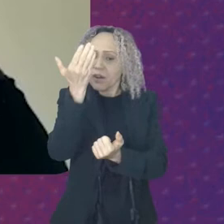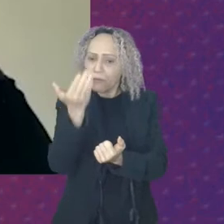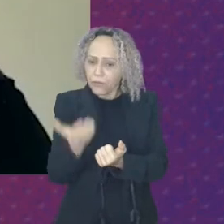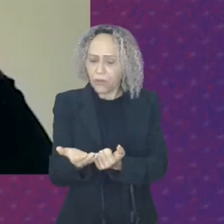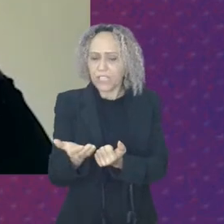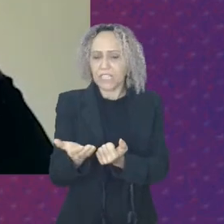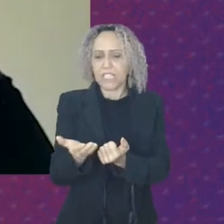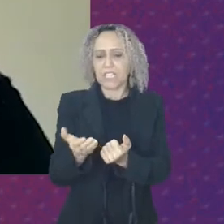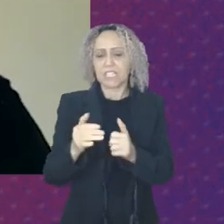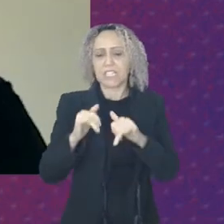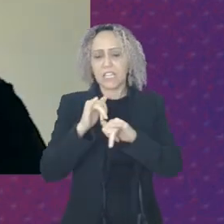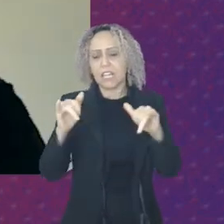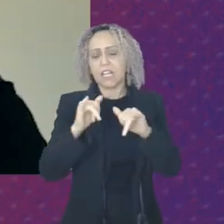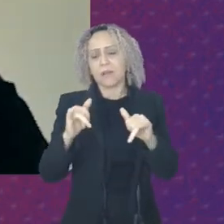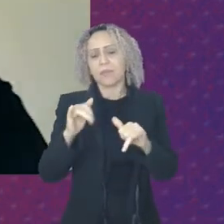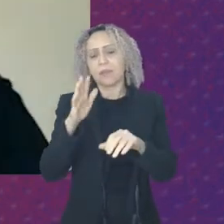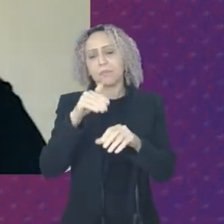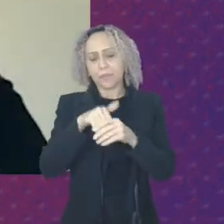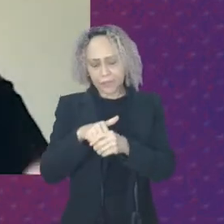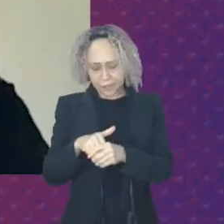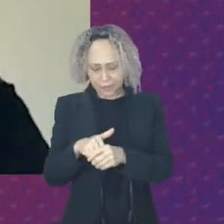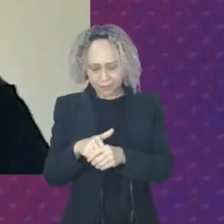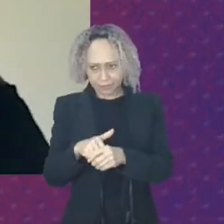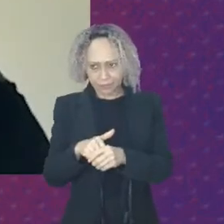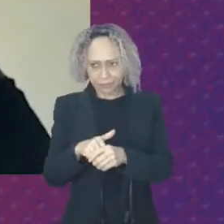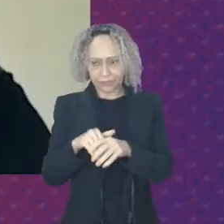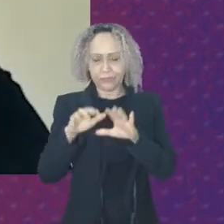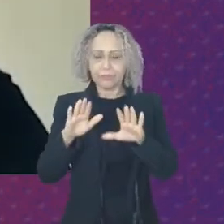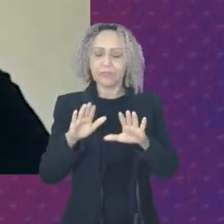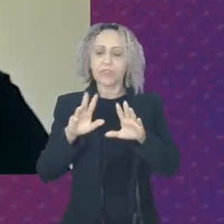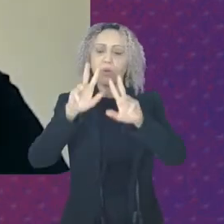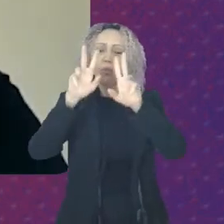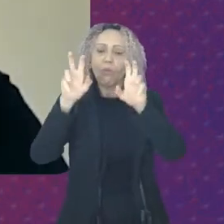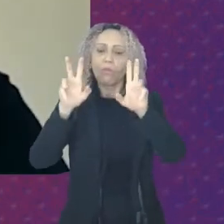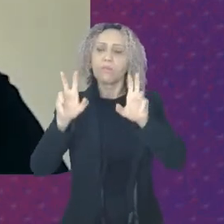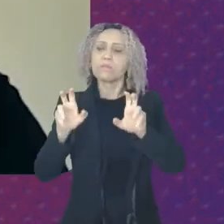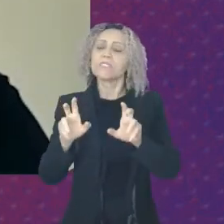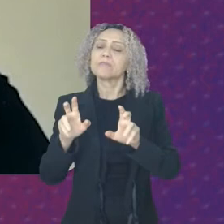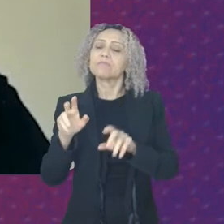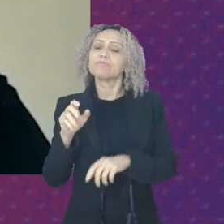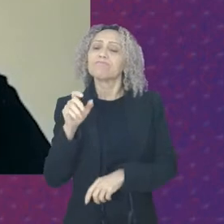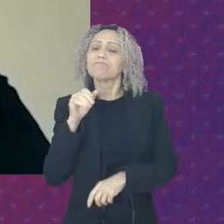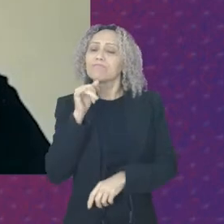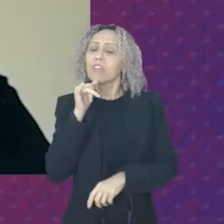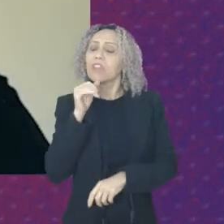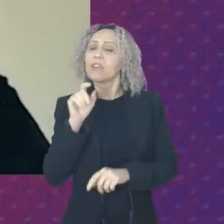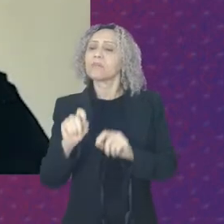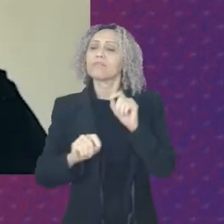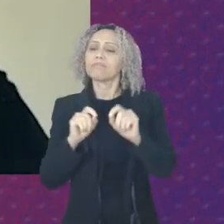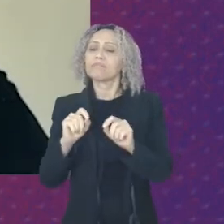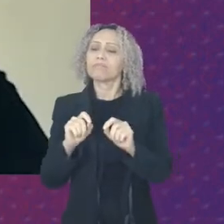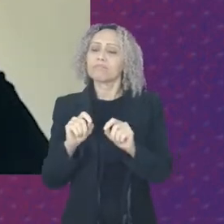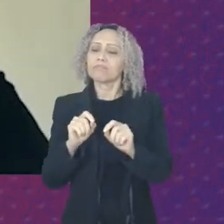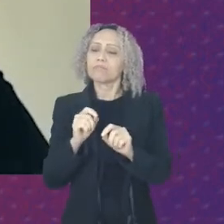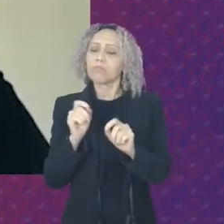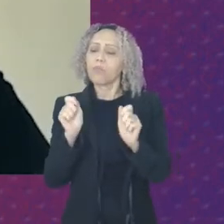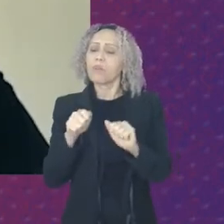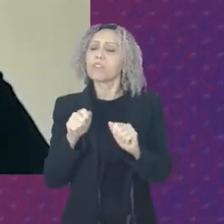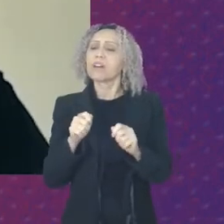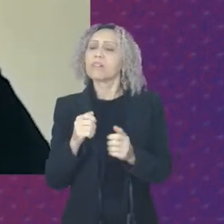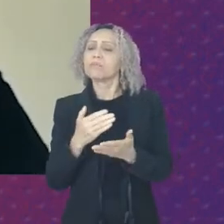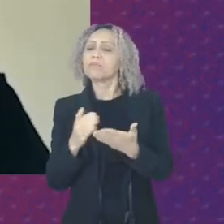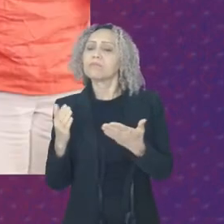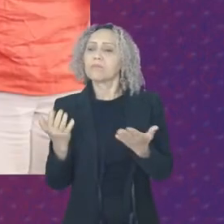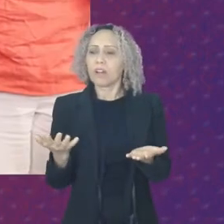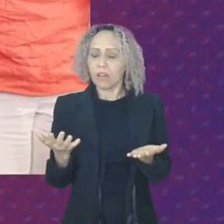construção política. A gente pode pegar inúmeros temas como exemplo, mas acho que podemos começar falando